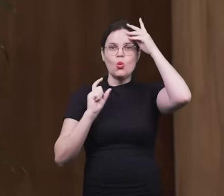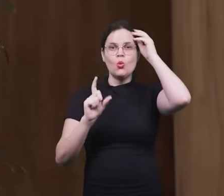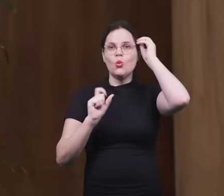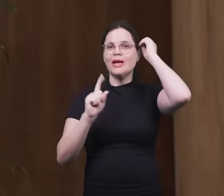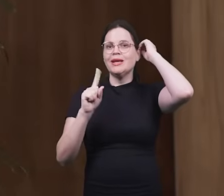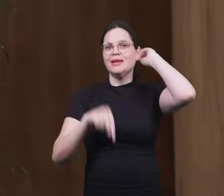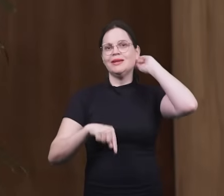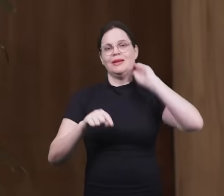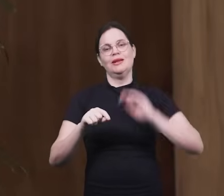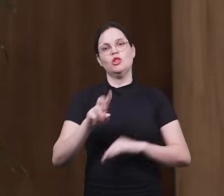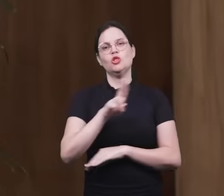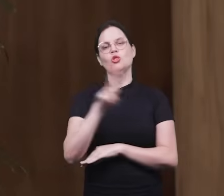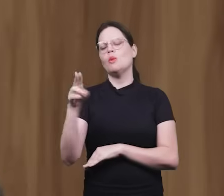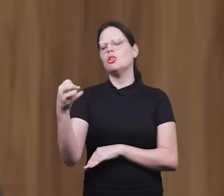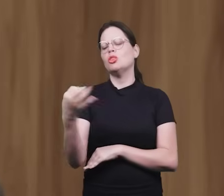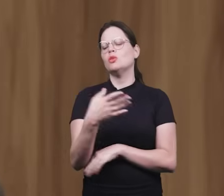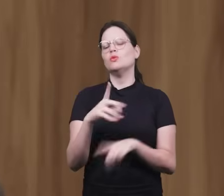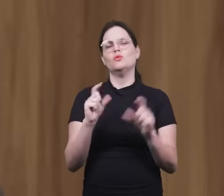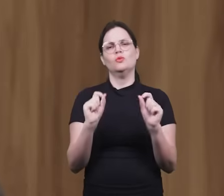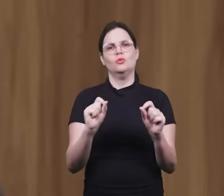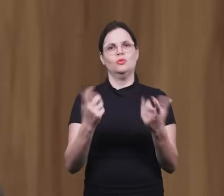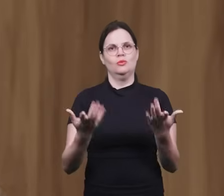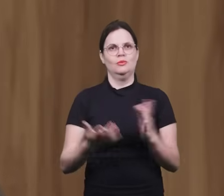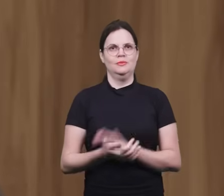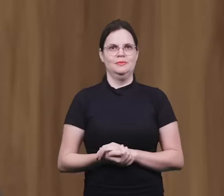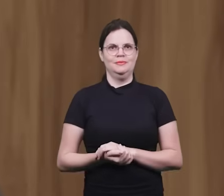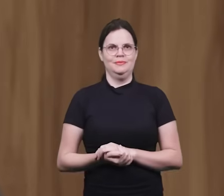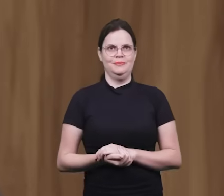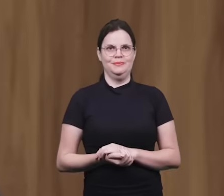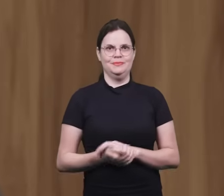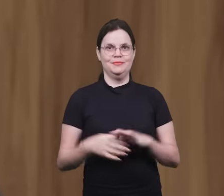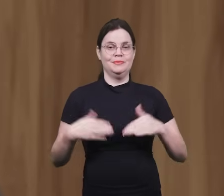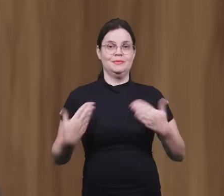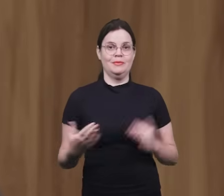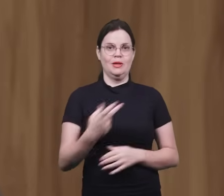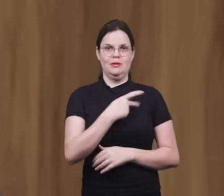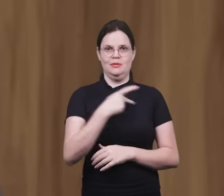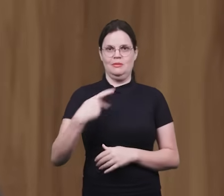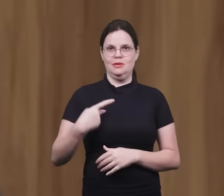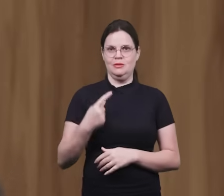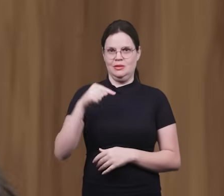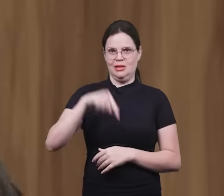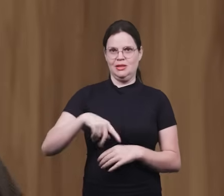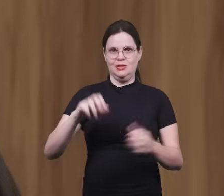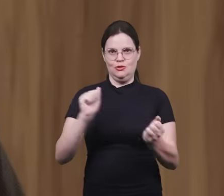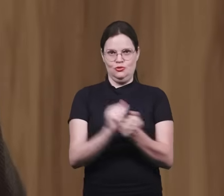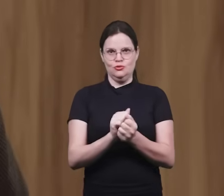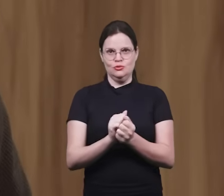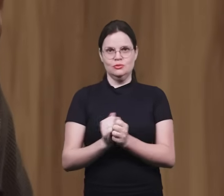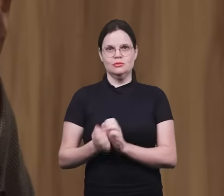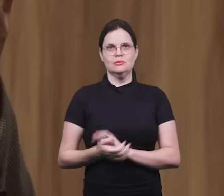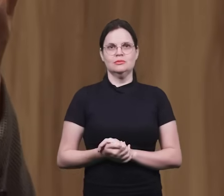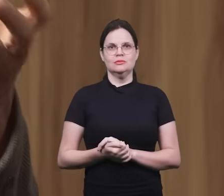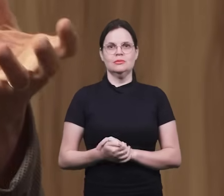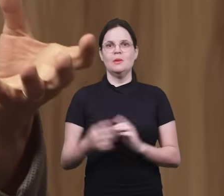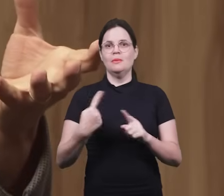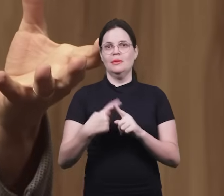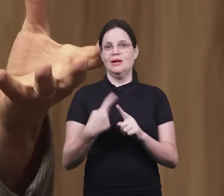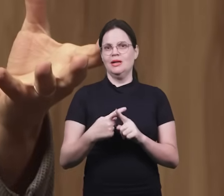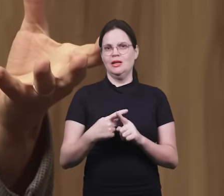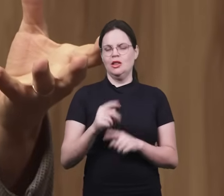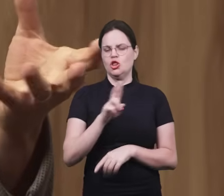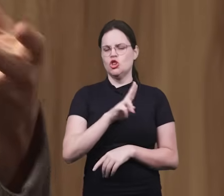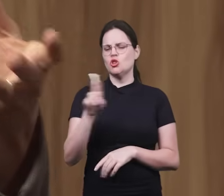o novo nome, pastor Júlio. Geralmente, os pastores que estão aqui, os que participam conosco, o nome vem no